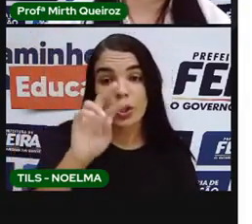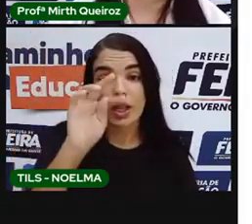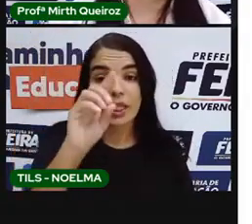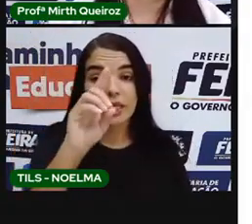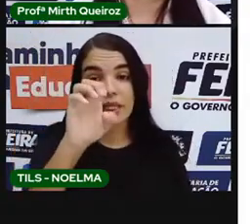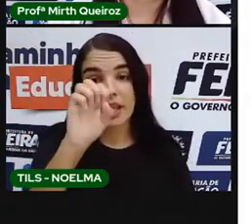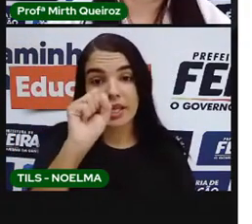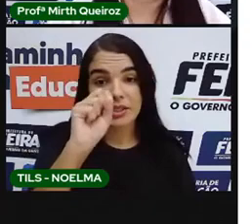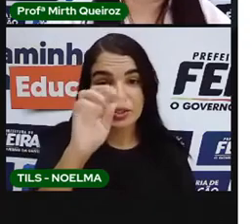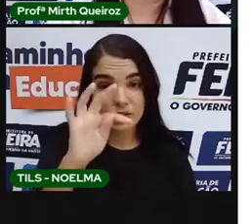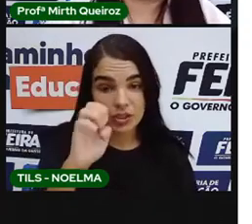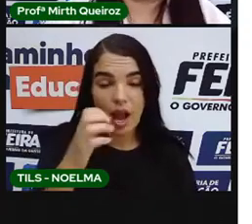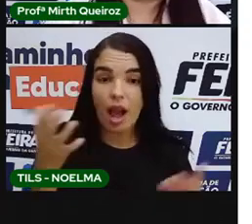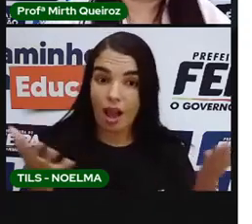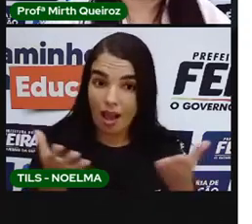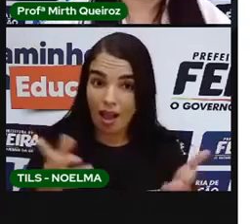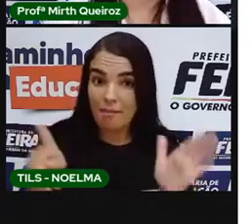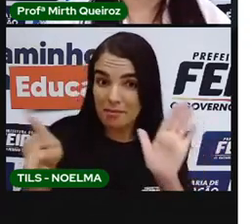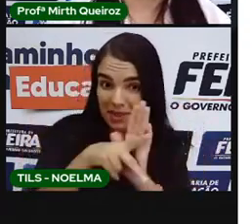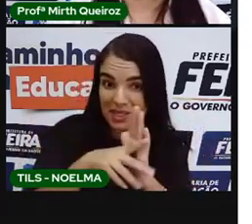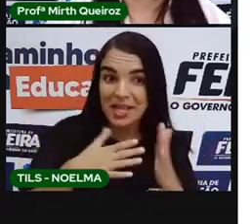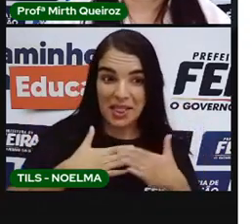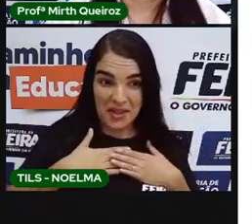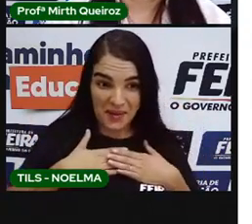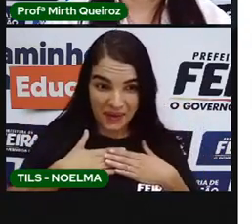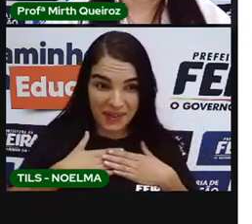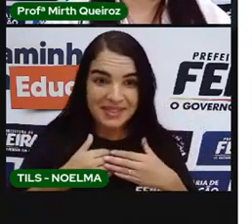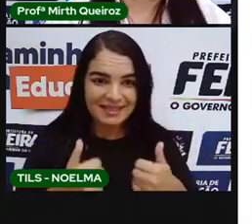né, onde nós temos aí